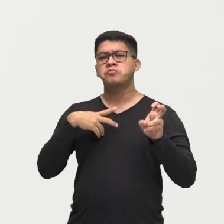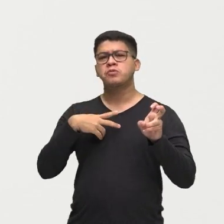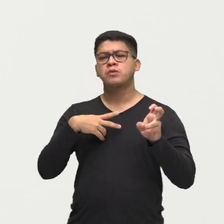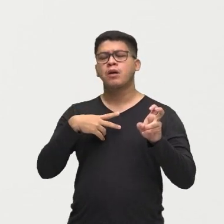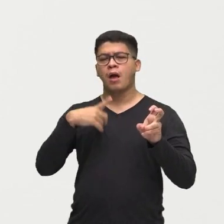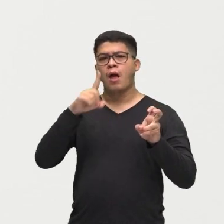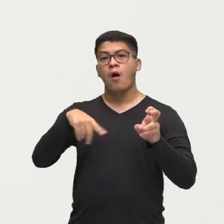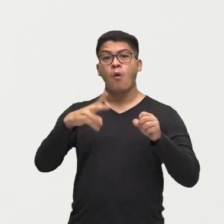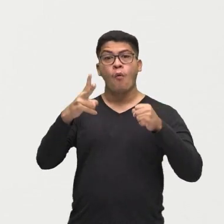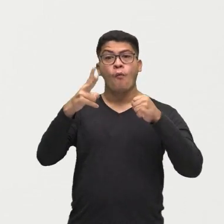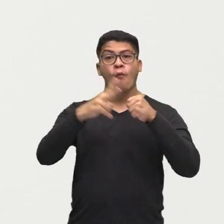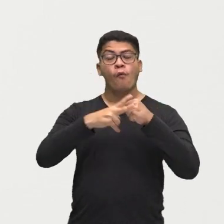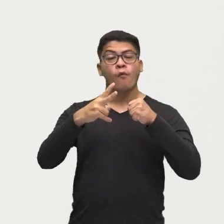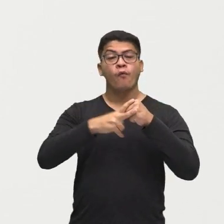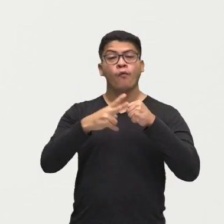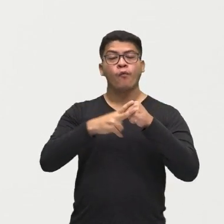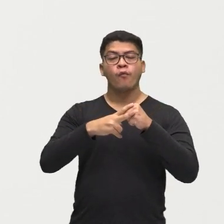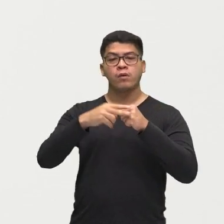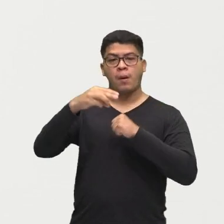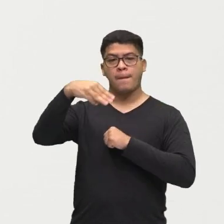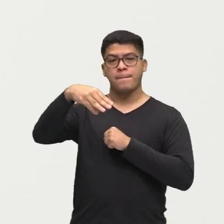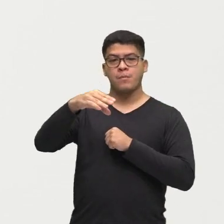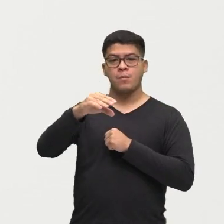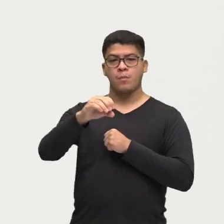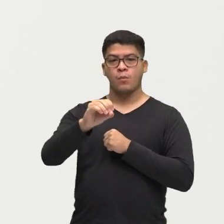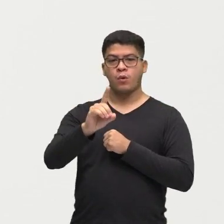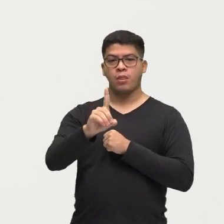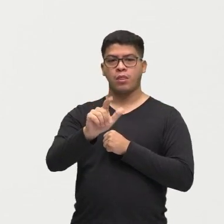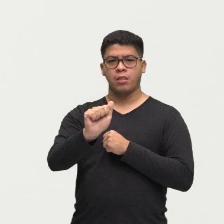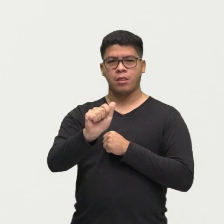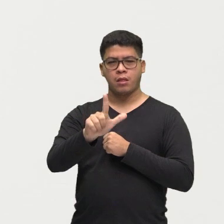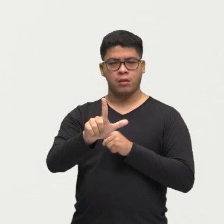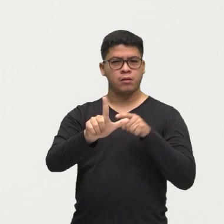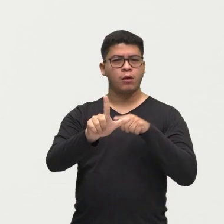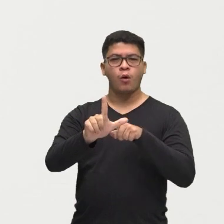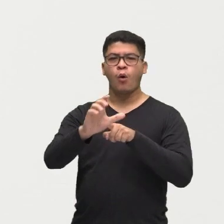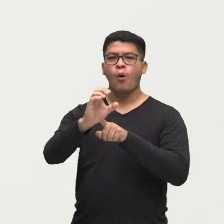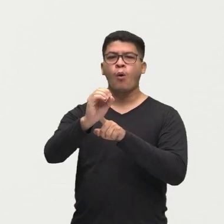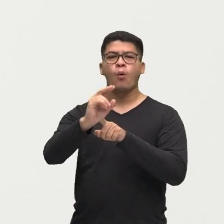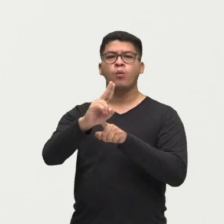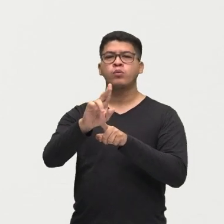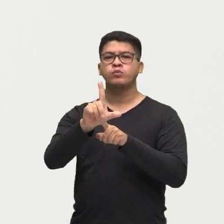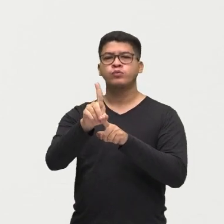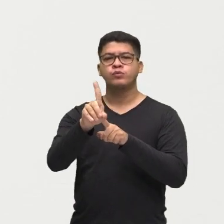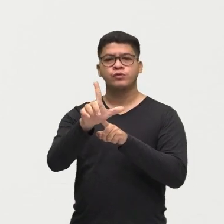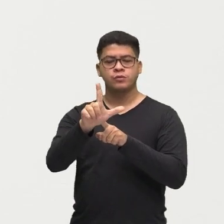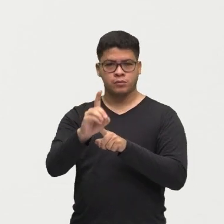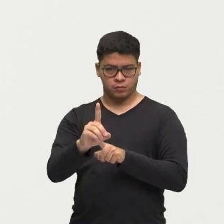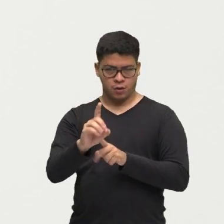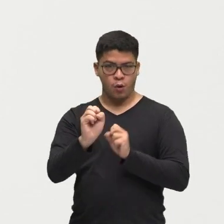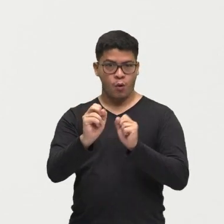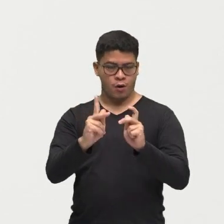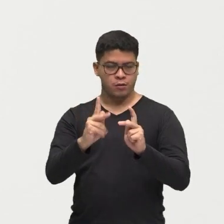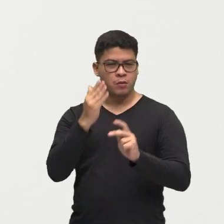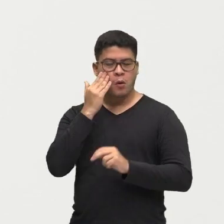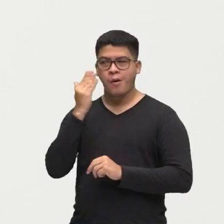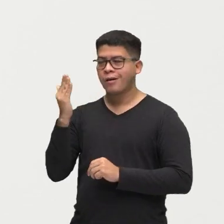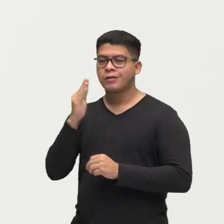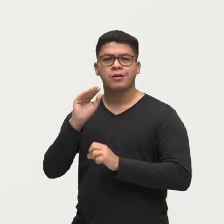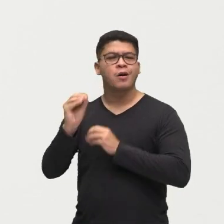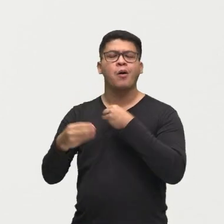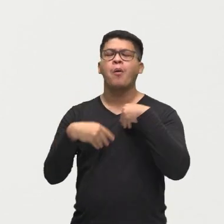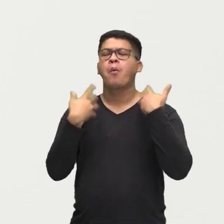perguntando sobre o quê? Qual é o assunto dessa questão? É o verbo modal could, certo? Então, Qual é a opção